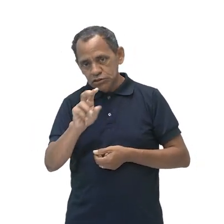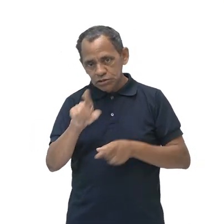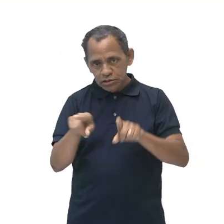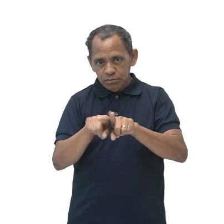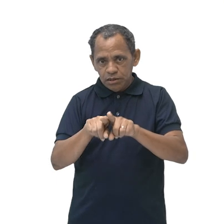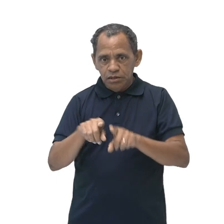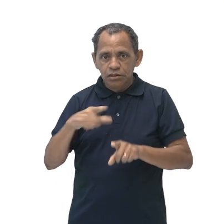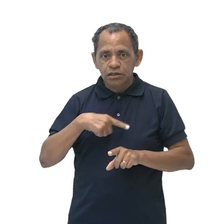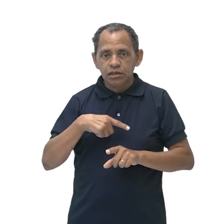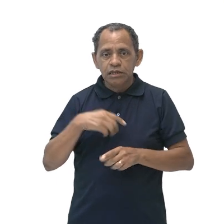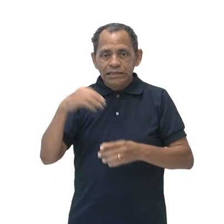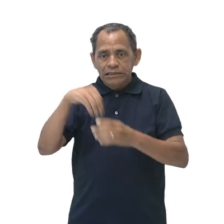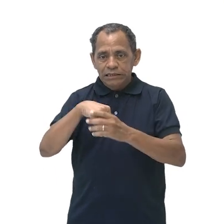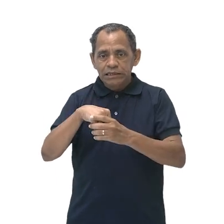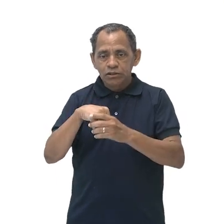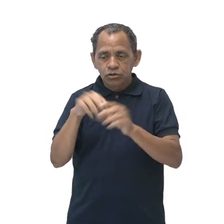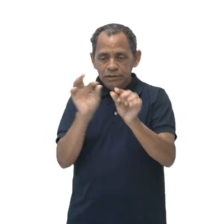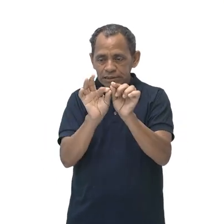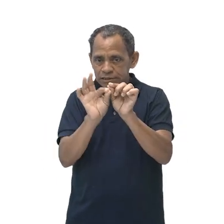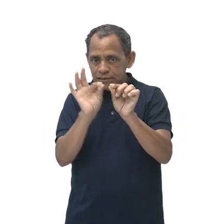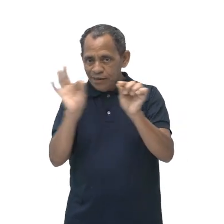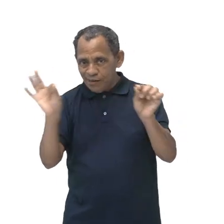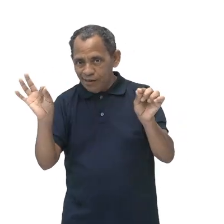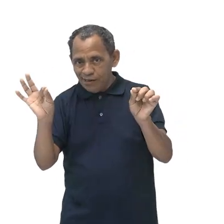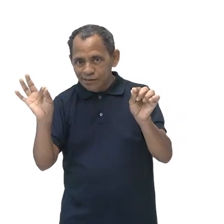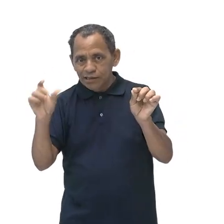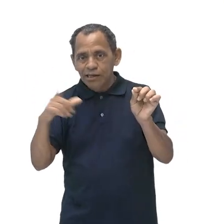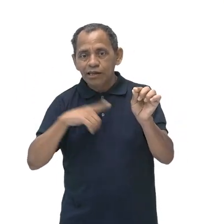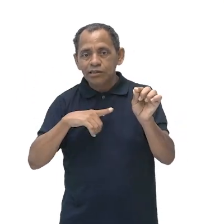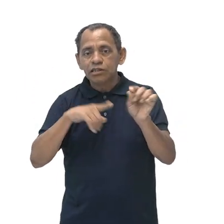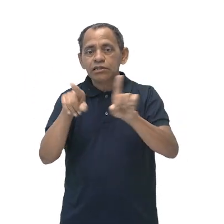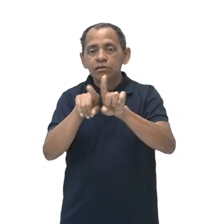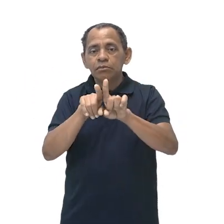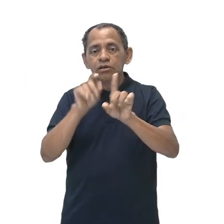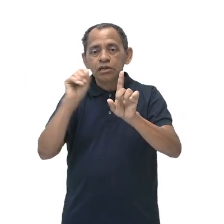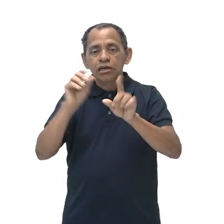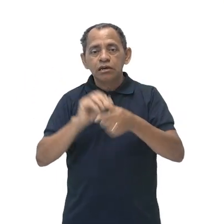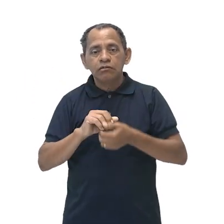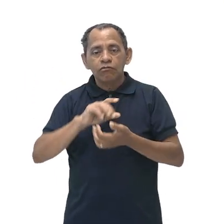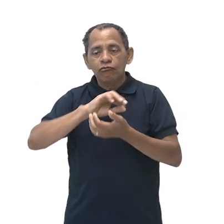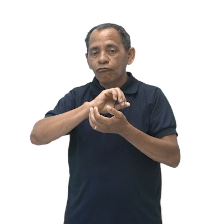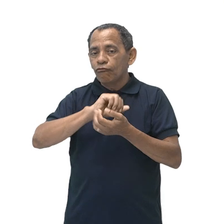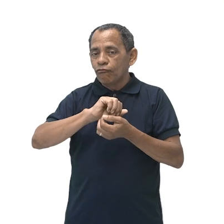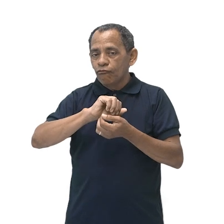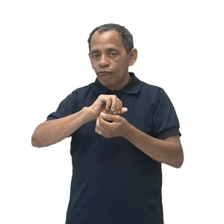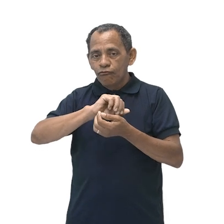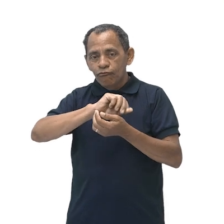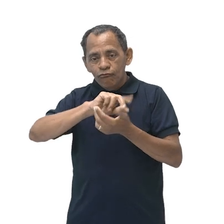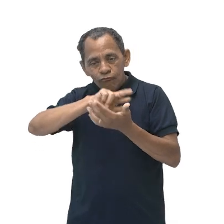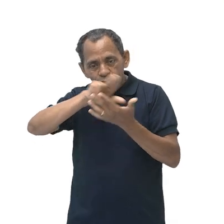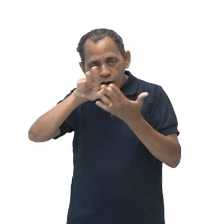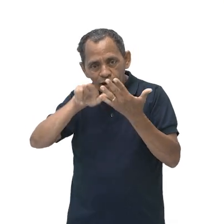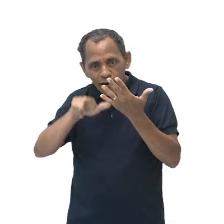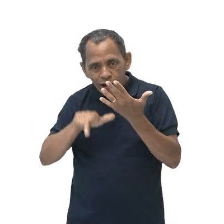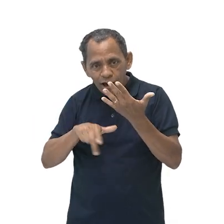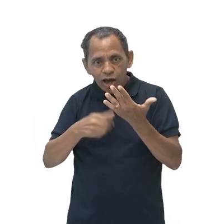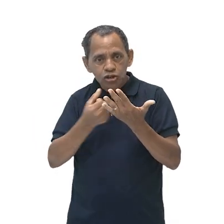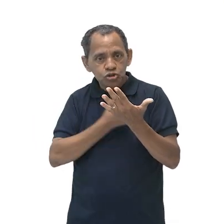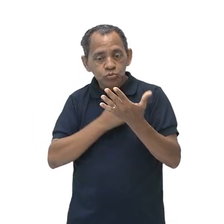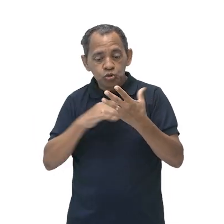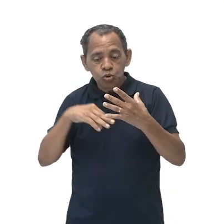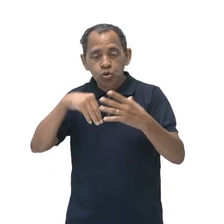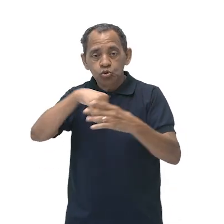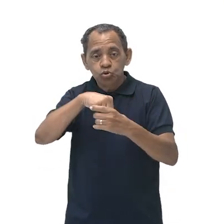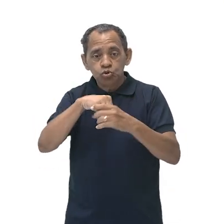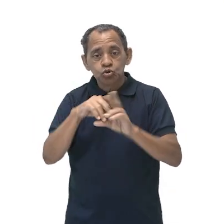dentro dessa reta, eu tenho também uma gama de números, um conjunto de números, que